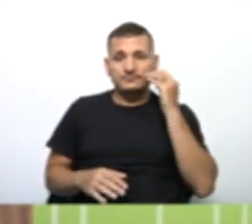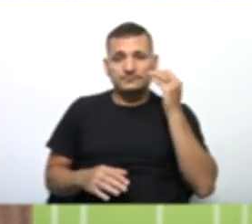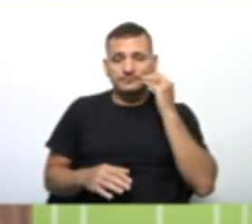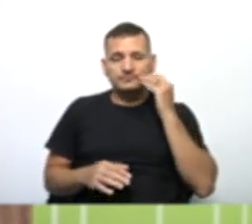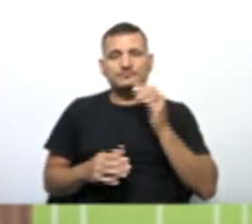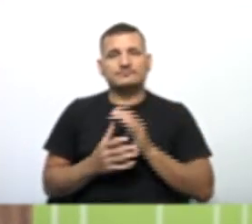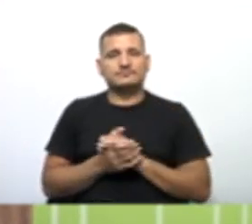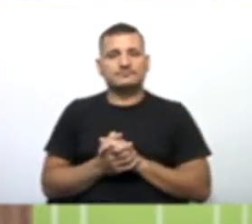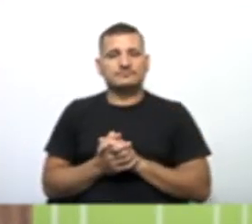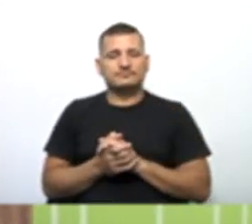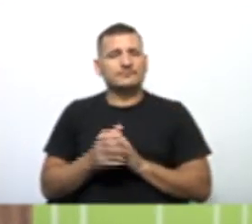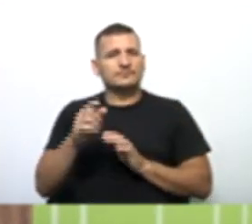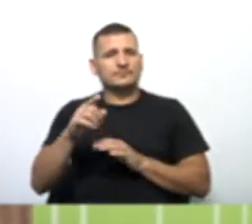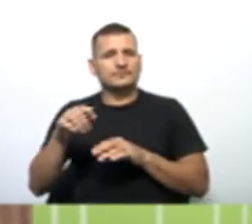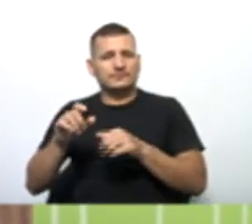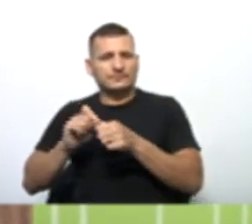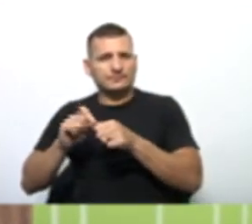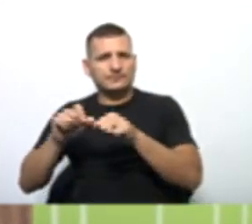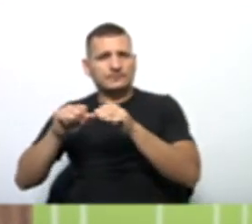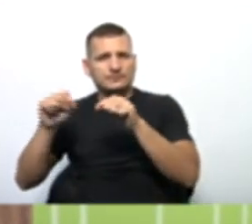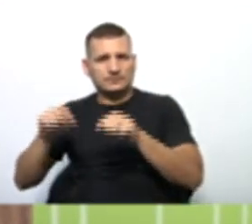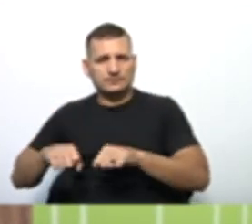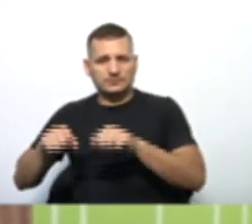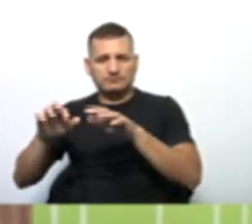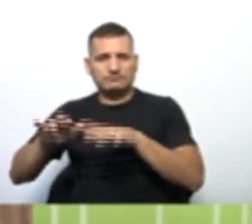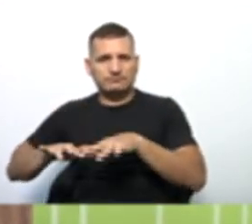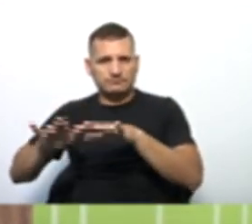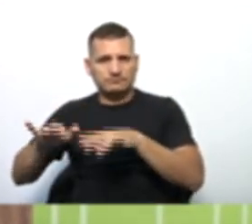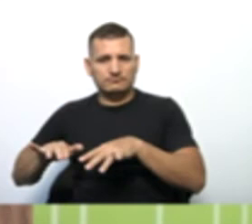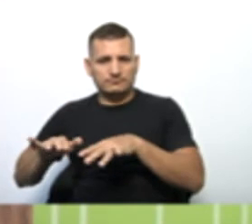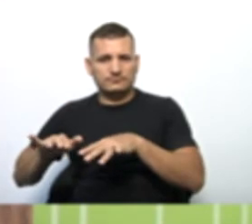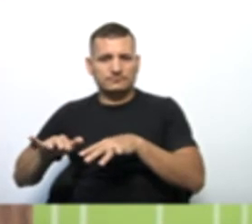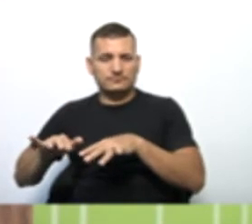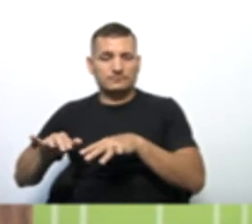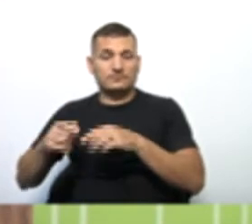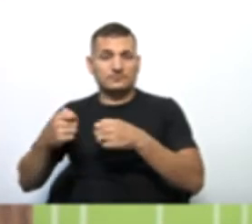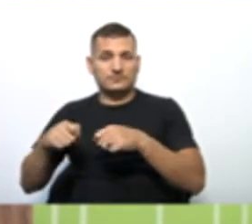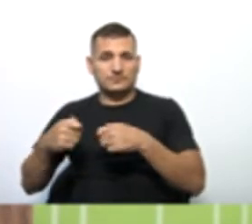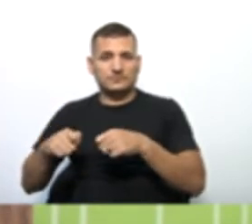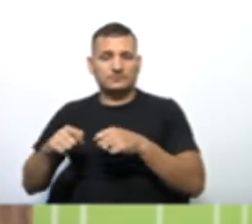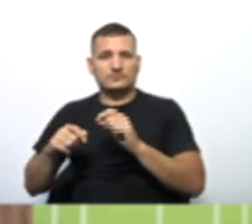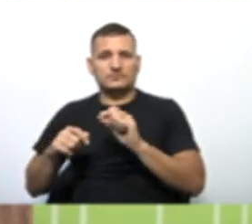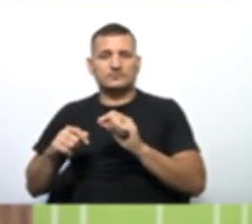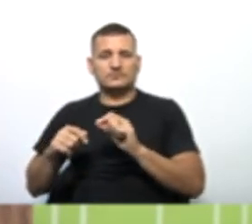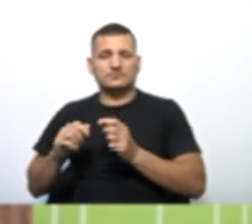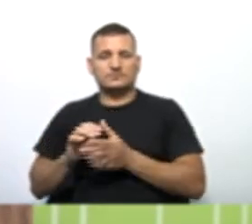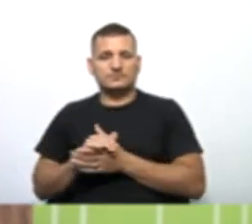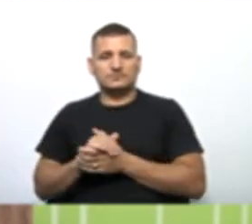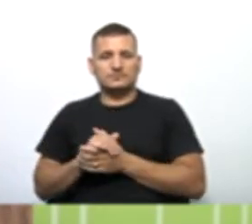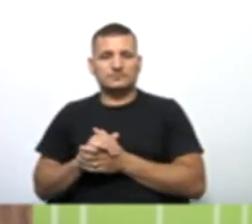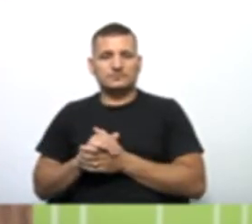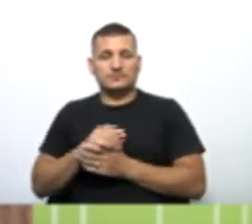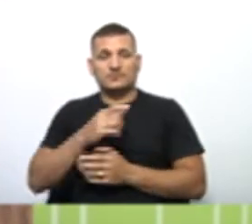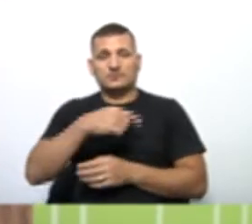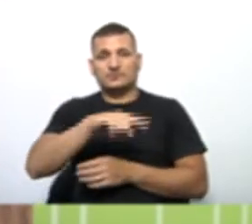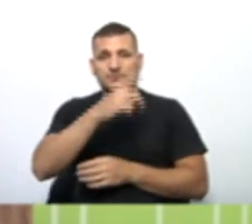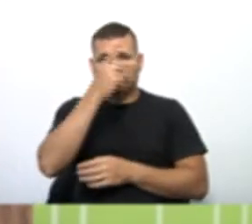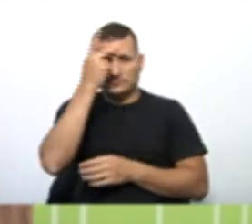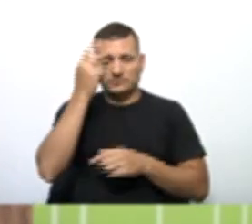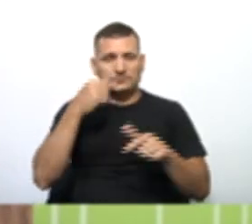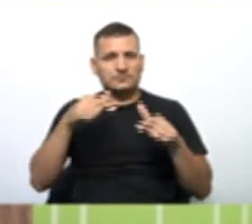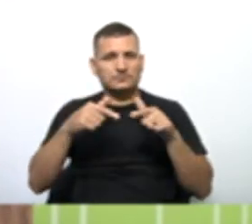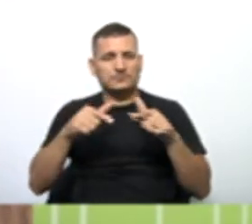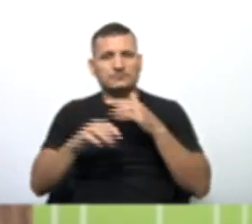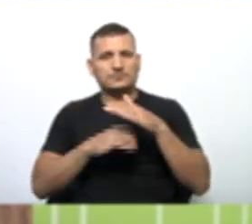o software, você precisa colocar pro negócio, né? Colocar para as pessoas que trabalham na empresa em determinadas áreas